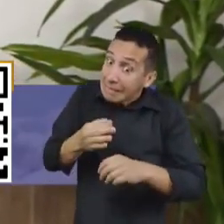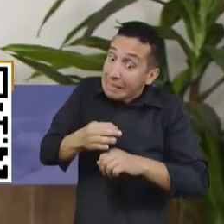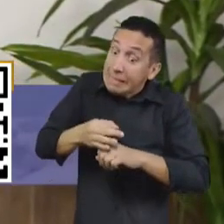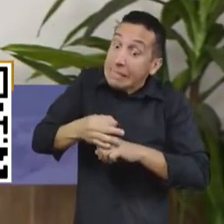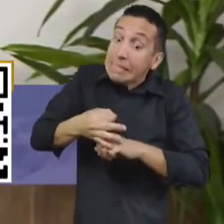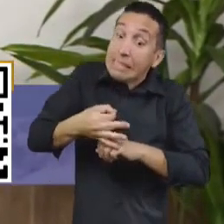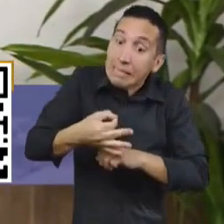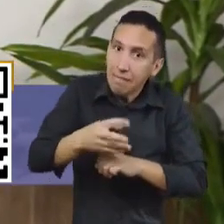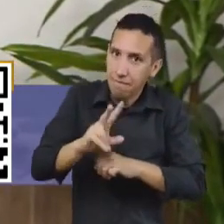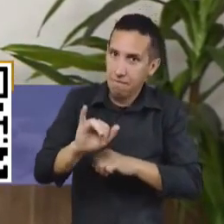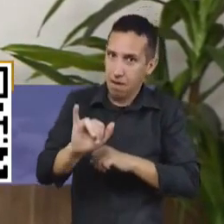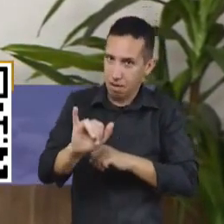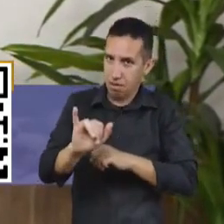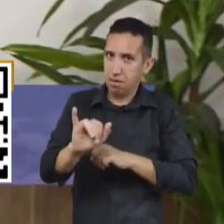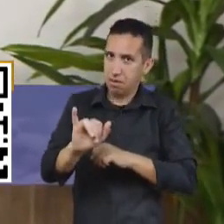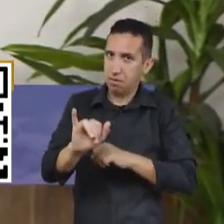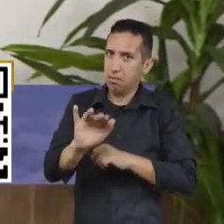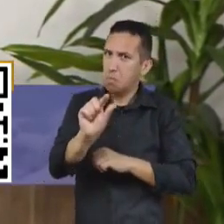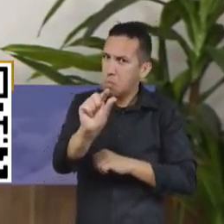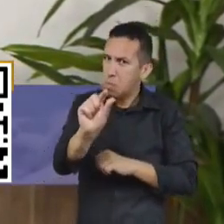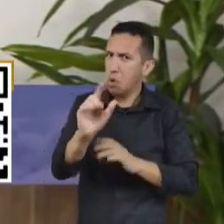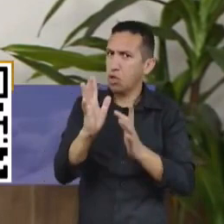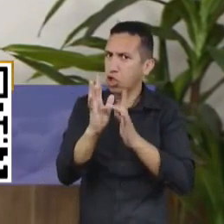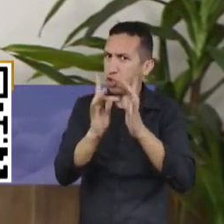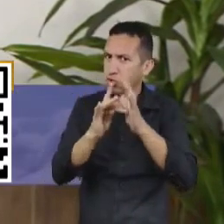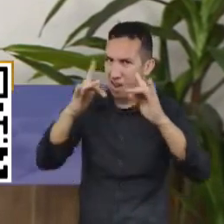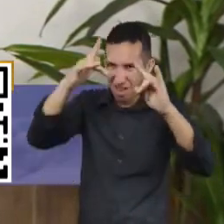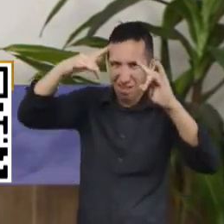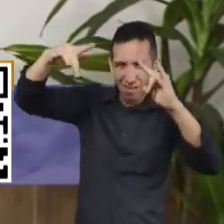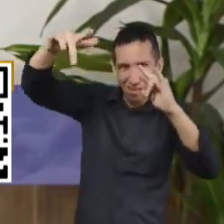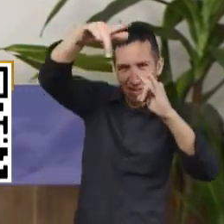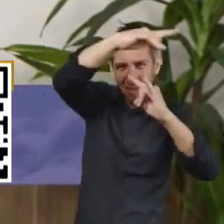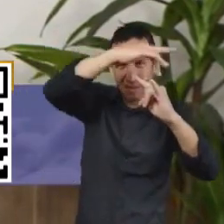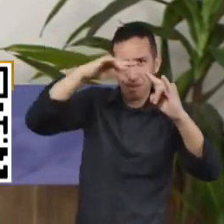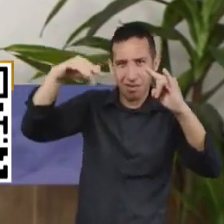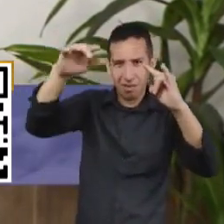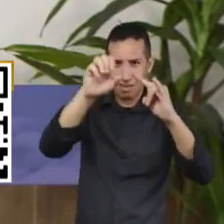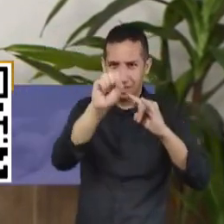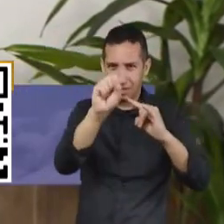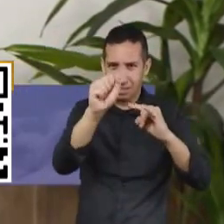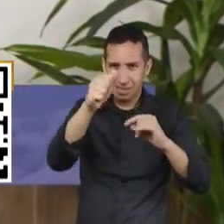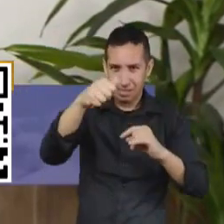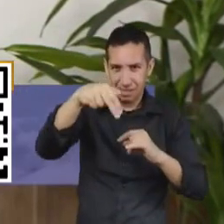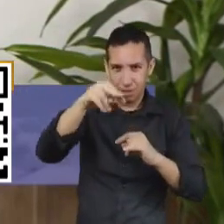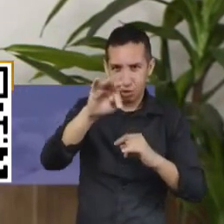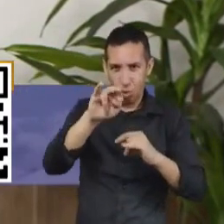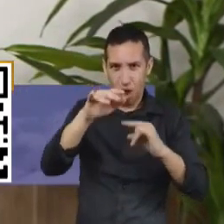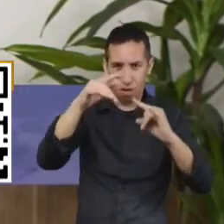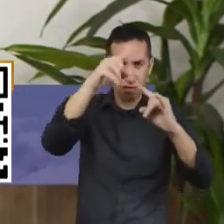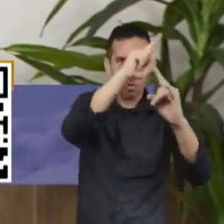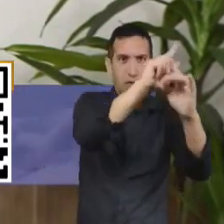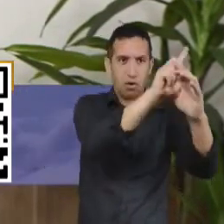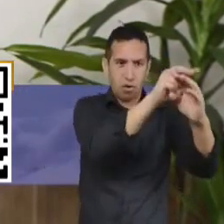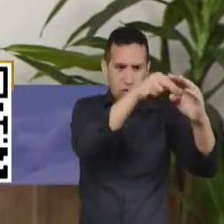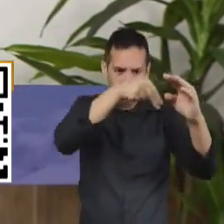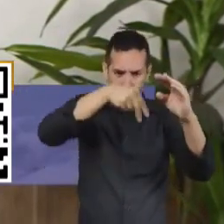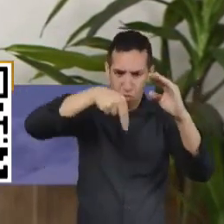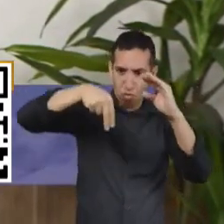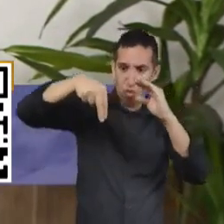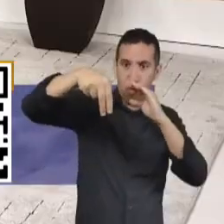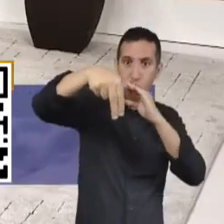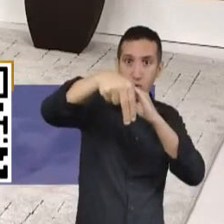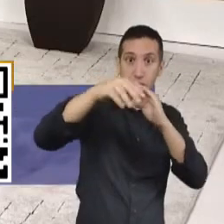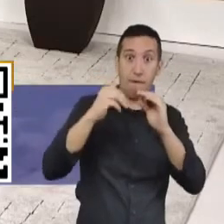Jesus vai sair do Santuário e vai dizer está feito e em seguida vai voltar para nos buscar